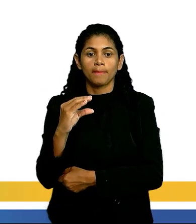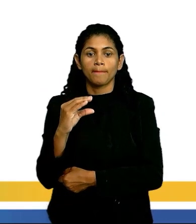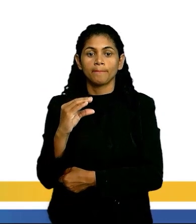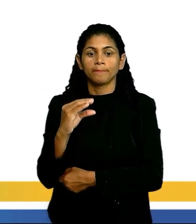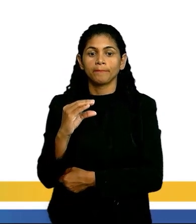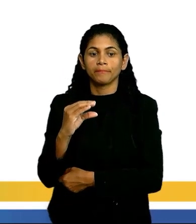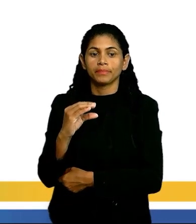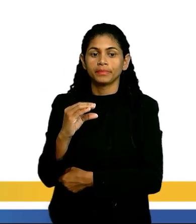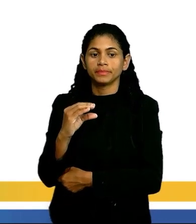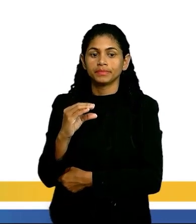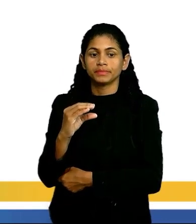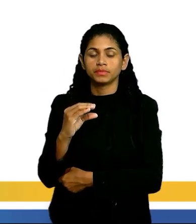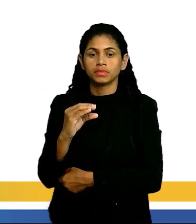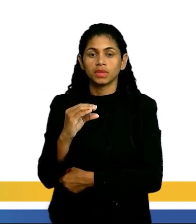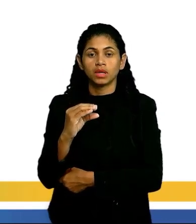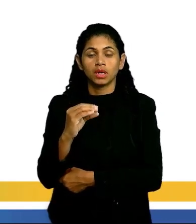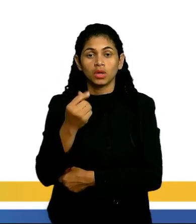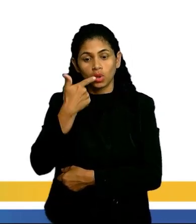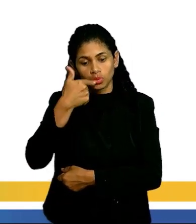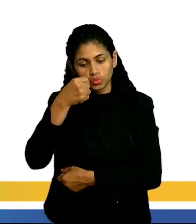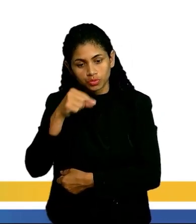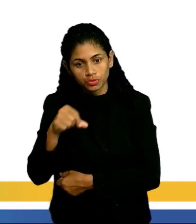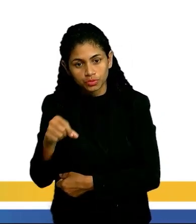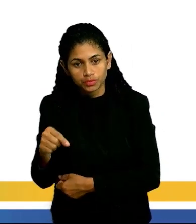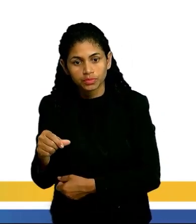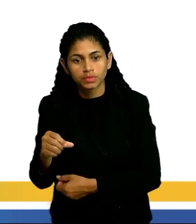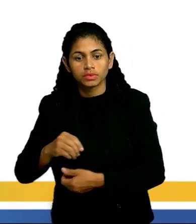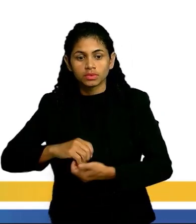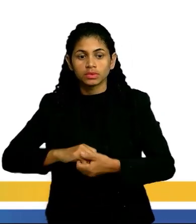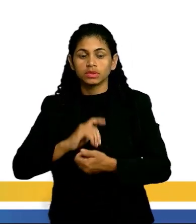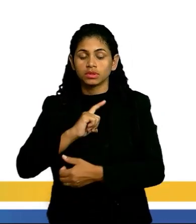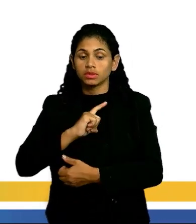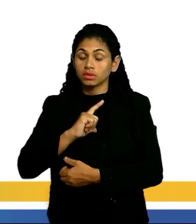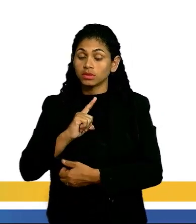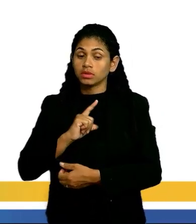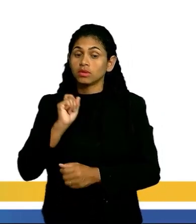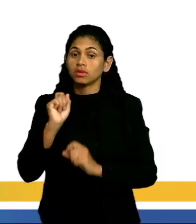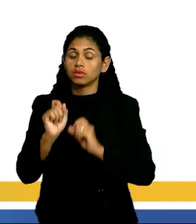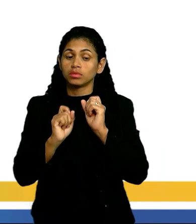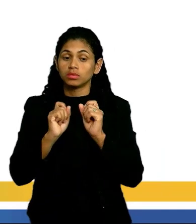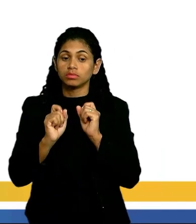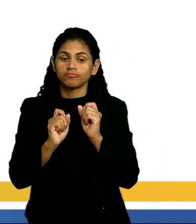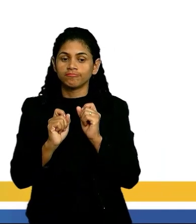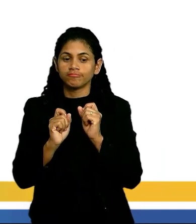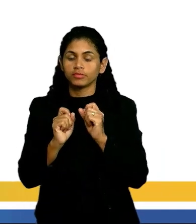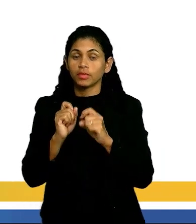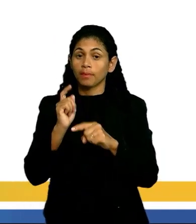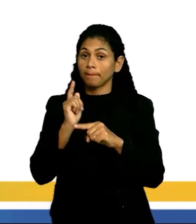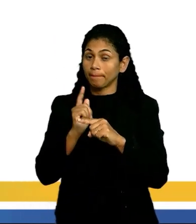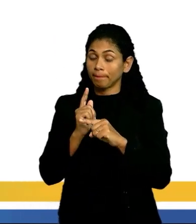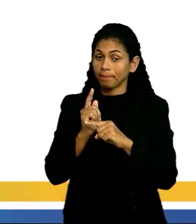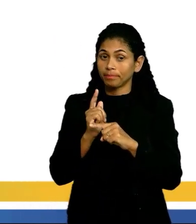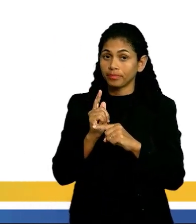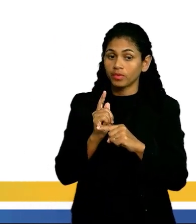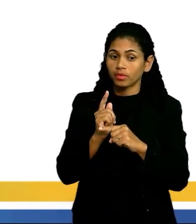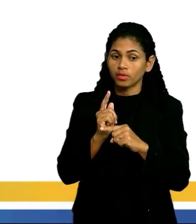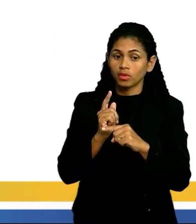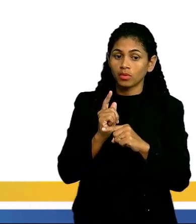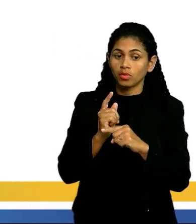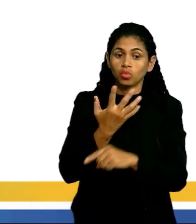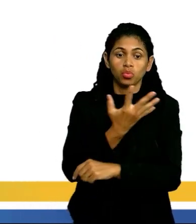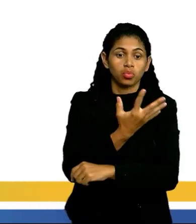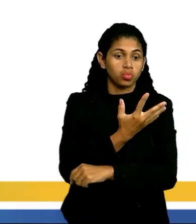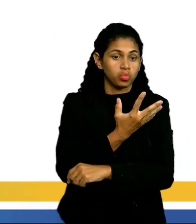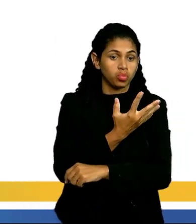de sódio, sódio, que é Na, carbono e oxigênio. Então, mais uma vez, eu tenho alguém no meio